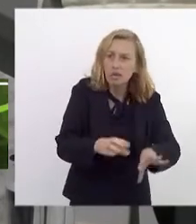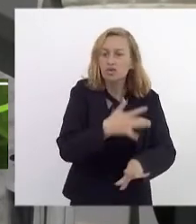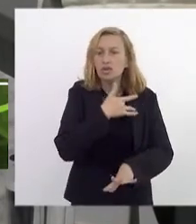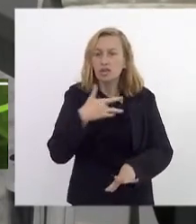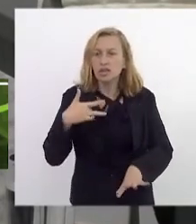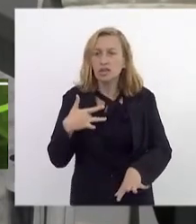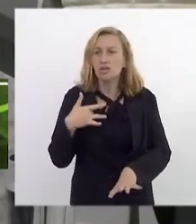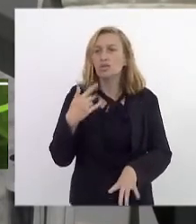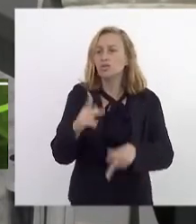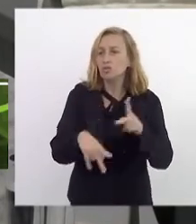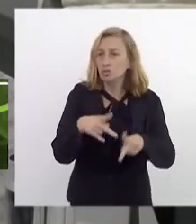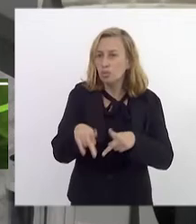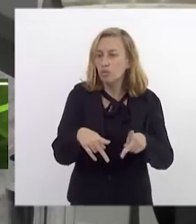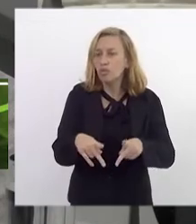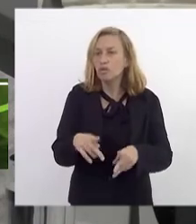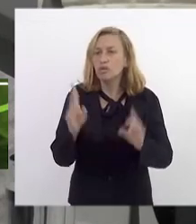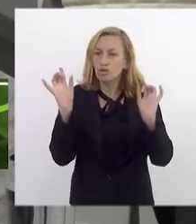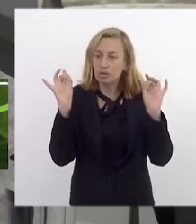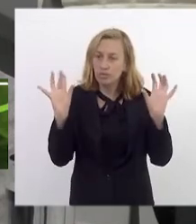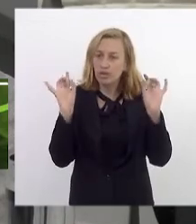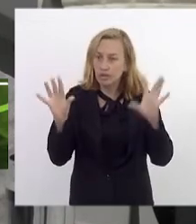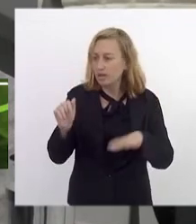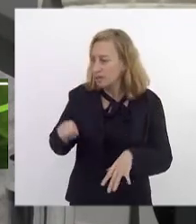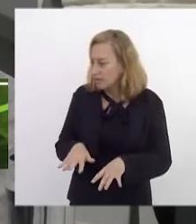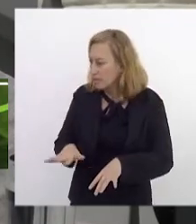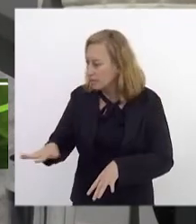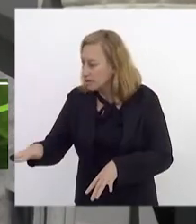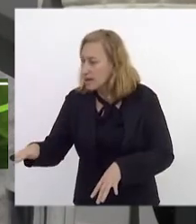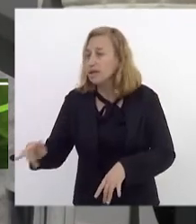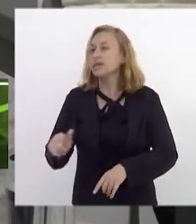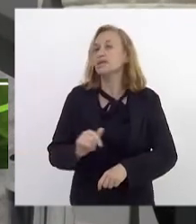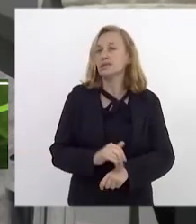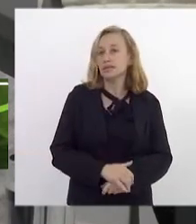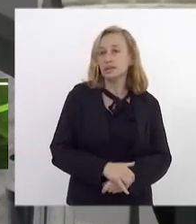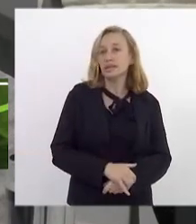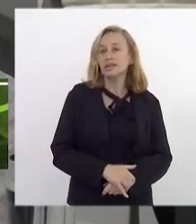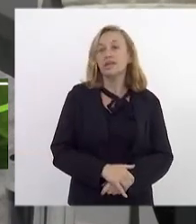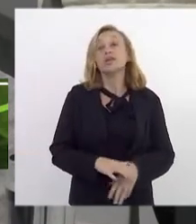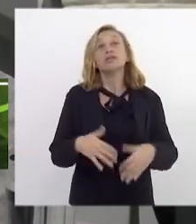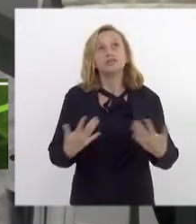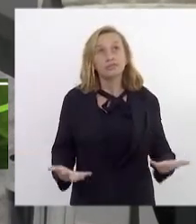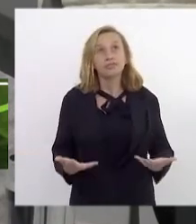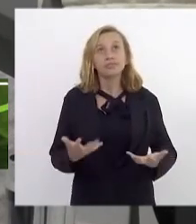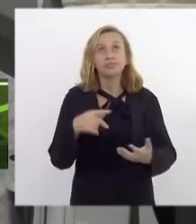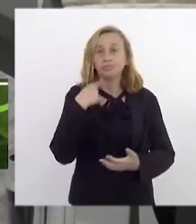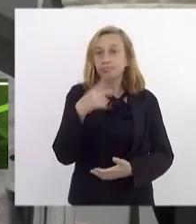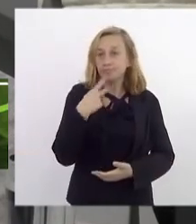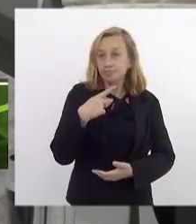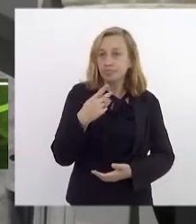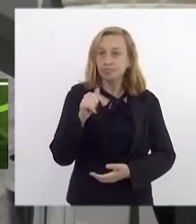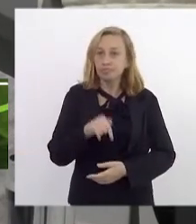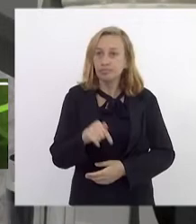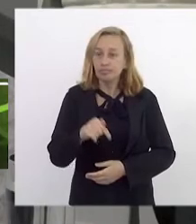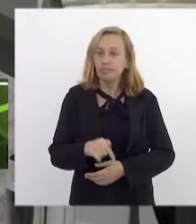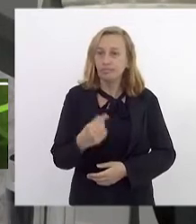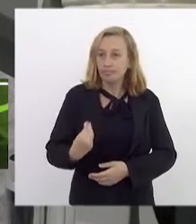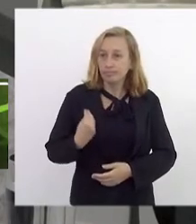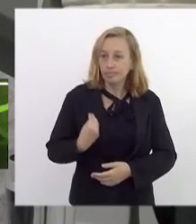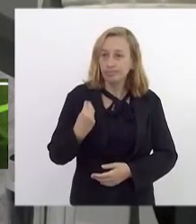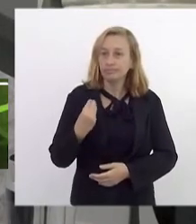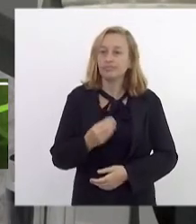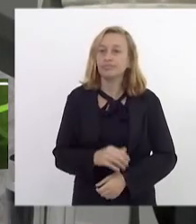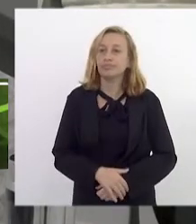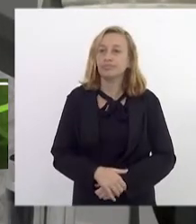da população, em especial em favelas, em periferias. Então, o que a gente está falando aqui é de sobrevivência,